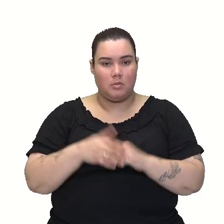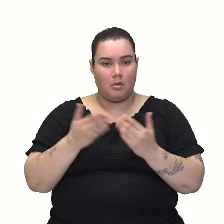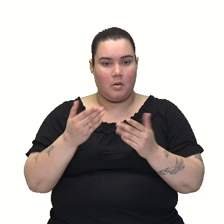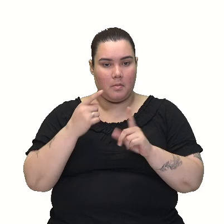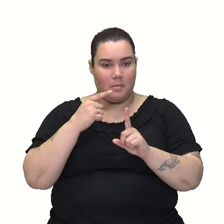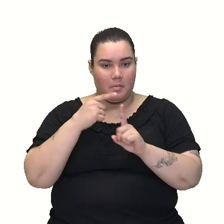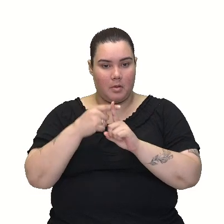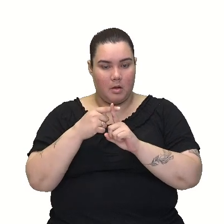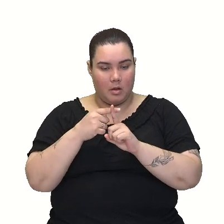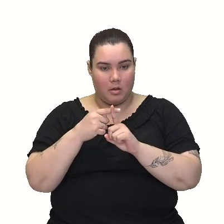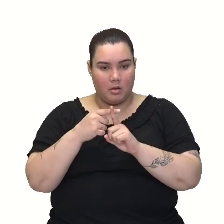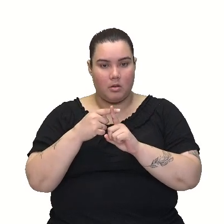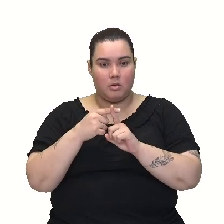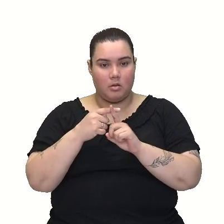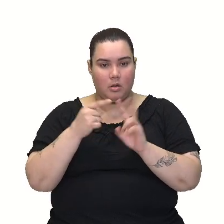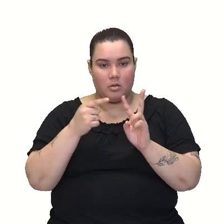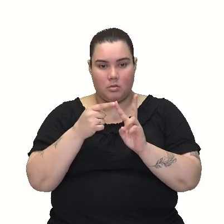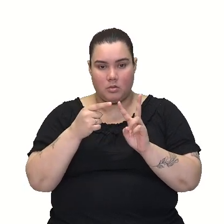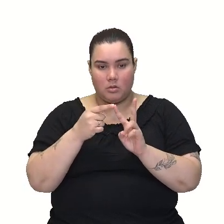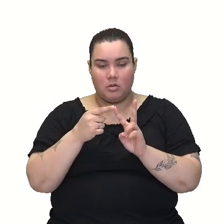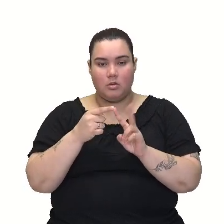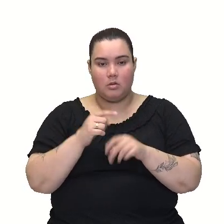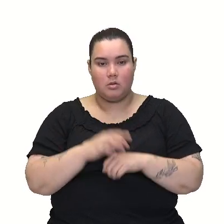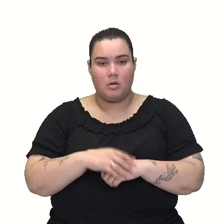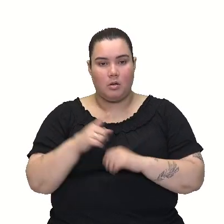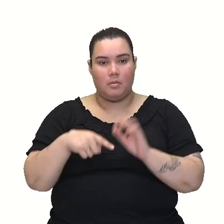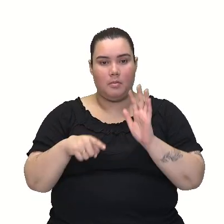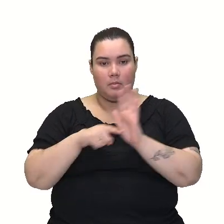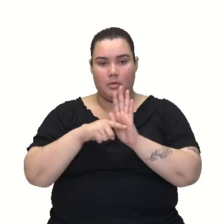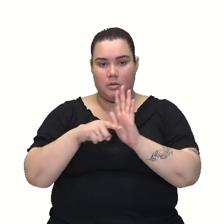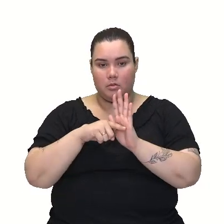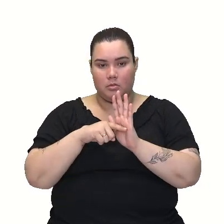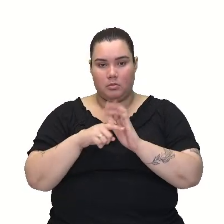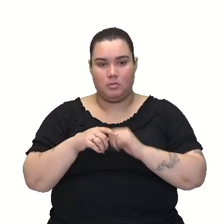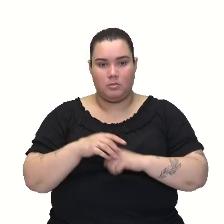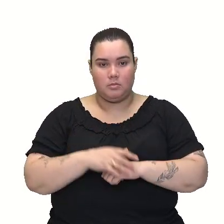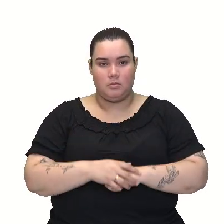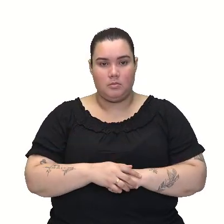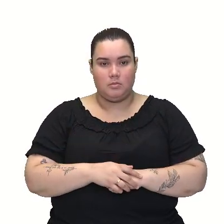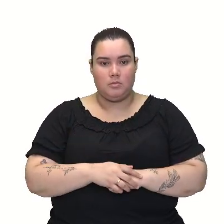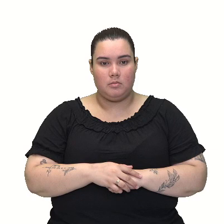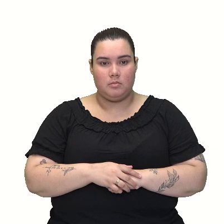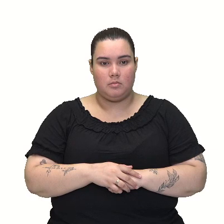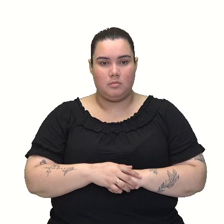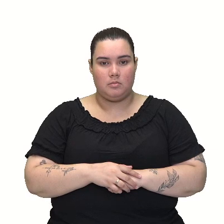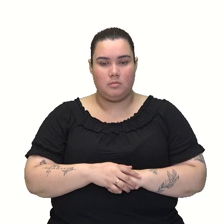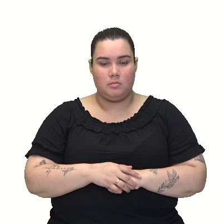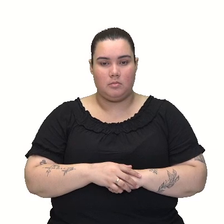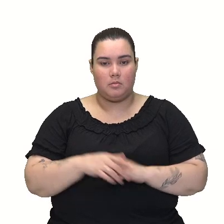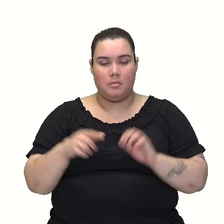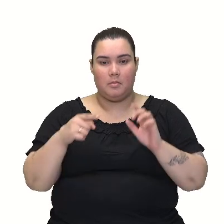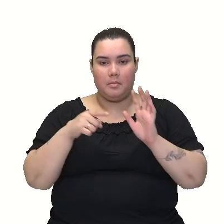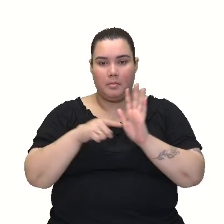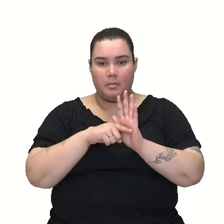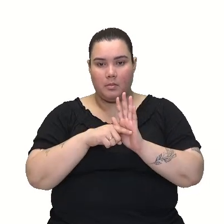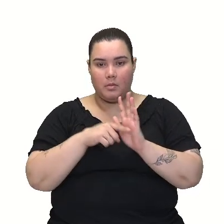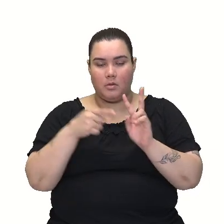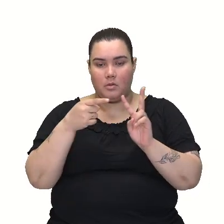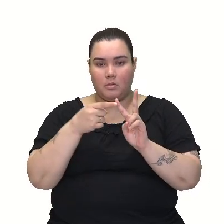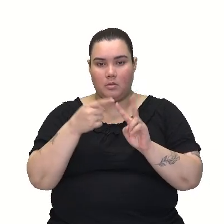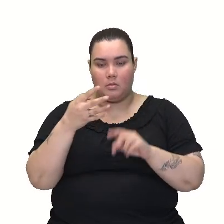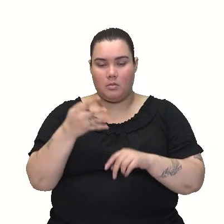raiz quadrada de delta, eu vou trabalhar com menos, tá? Menos raiz quadrada de